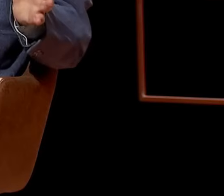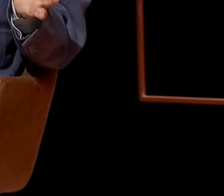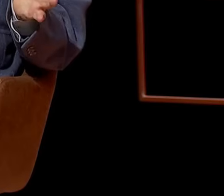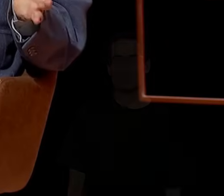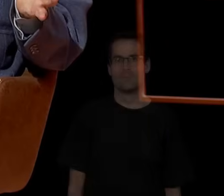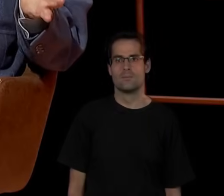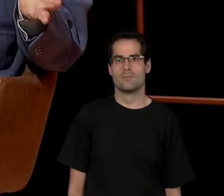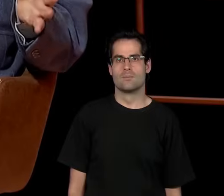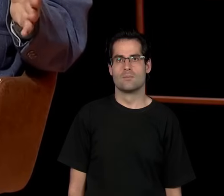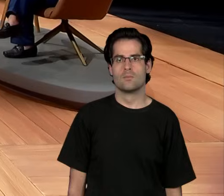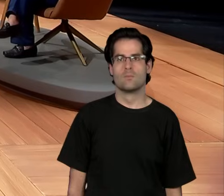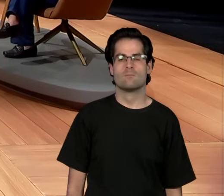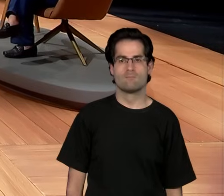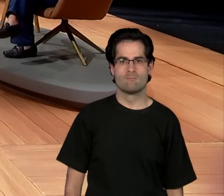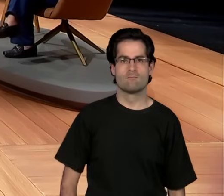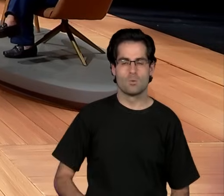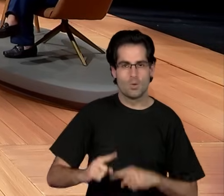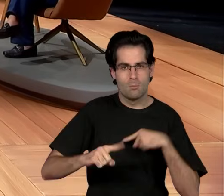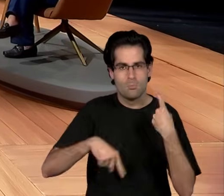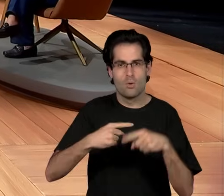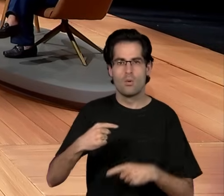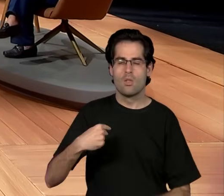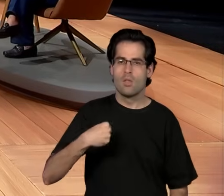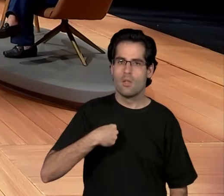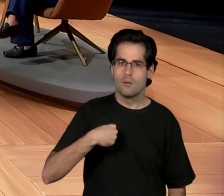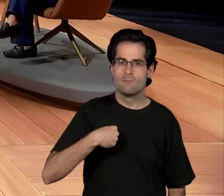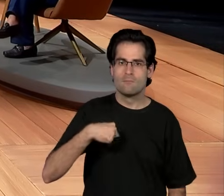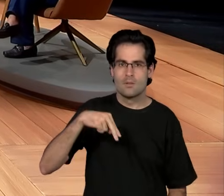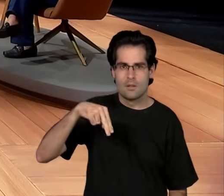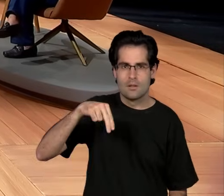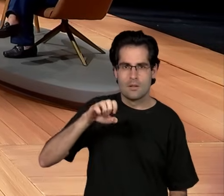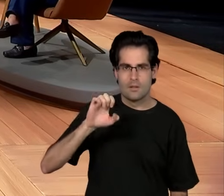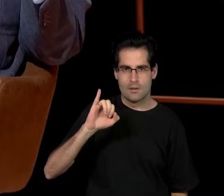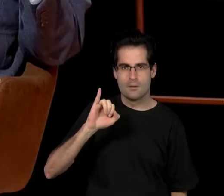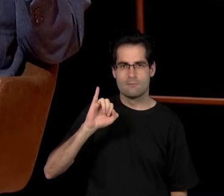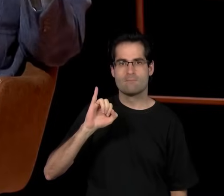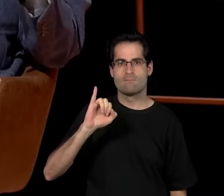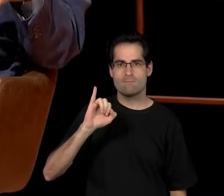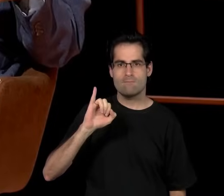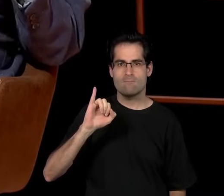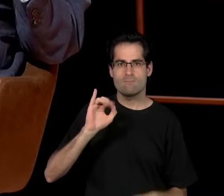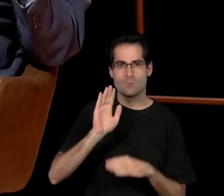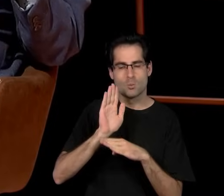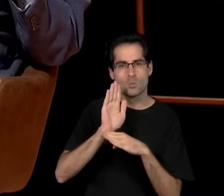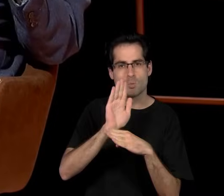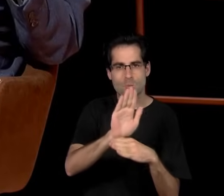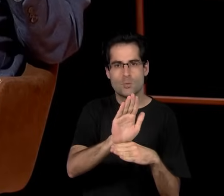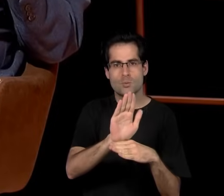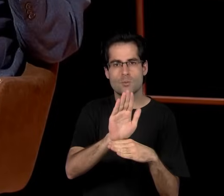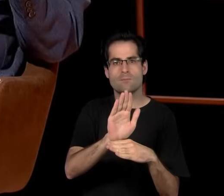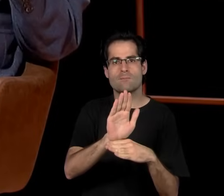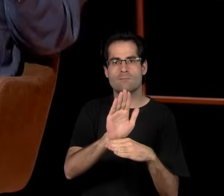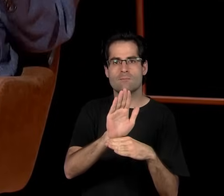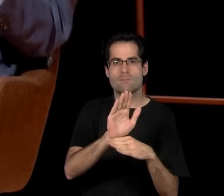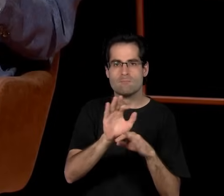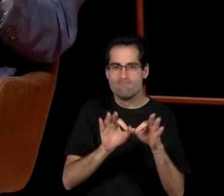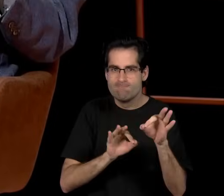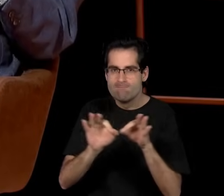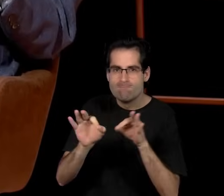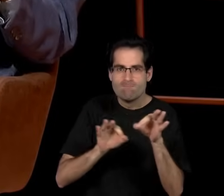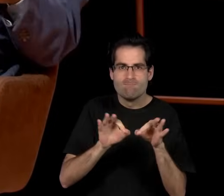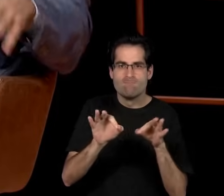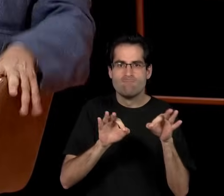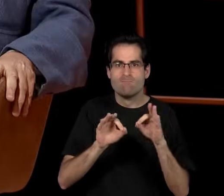Foi um fenômeno incrível. O Ney ajudou muito na direção e na